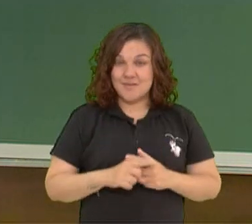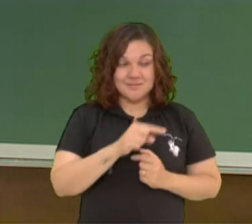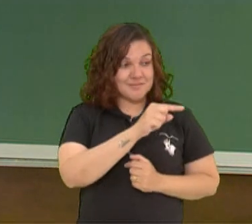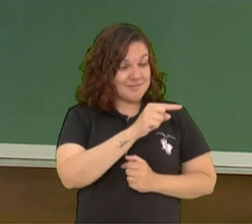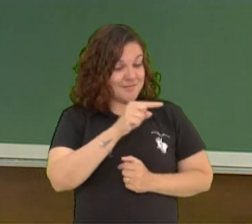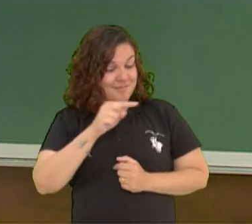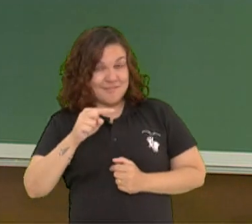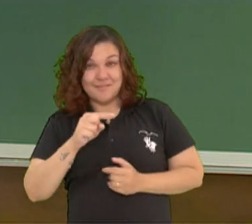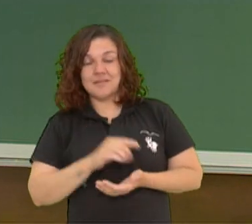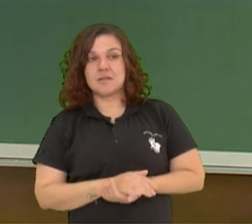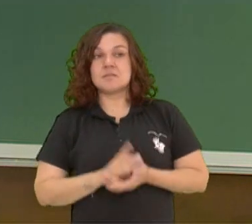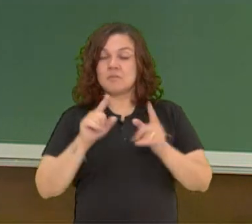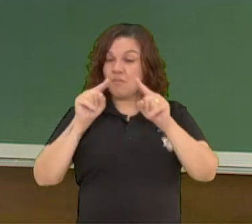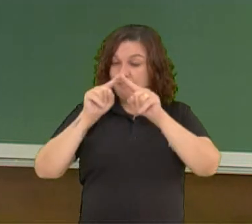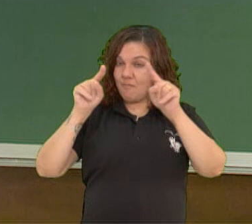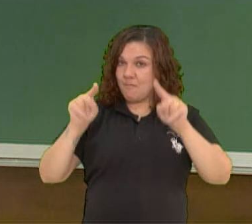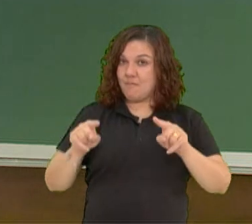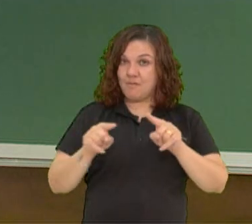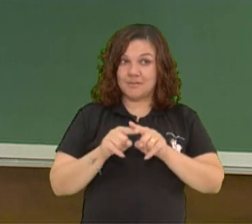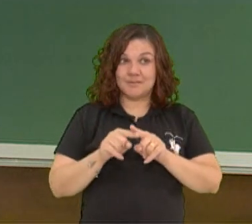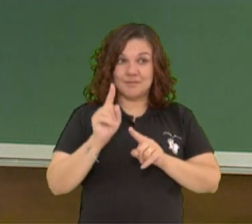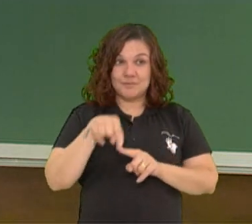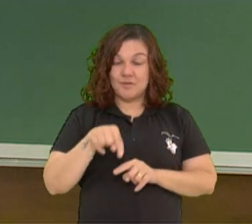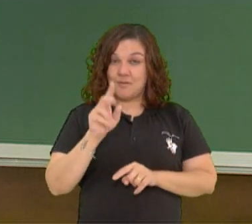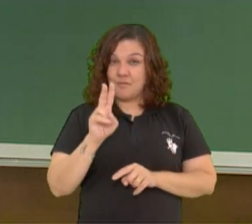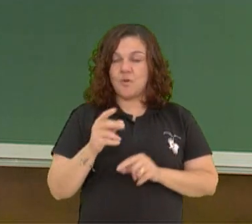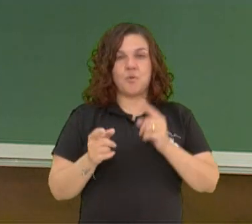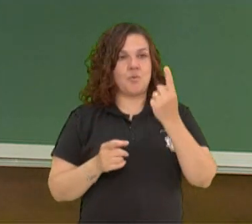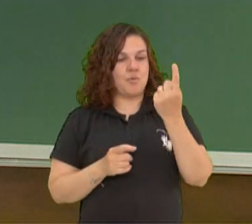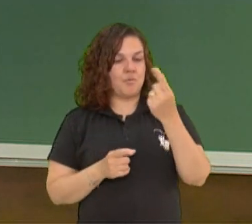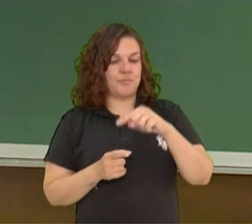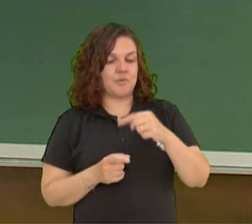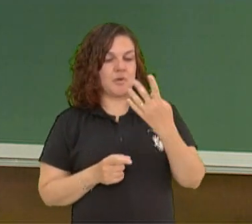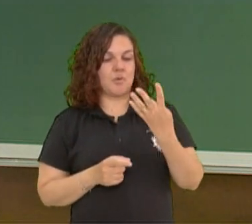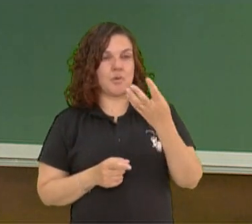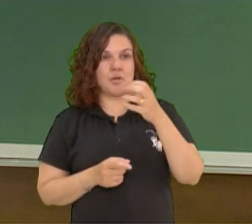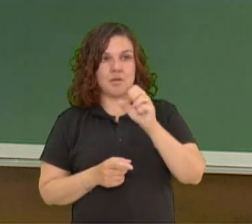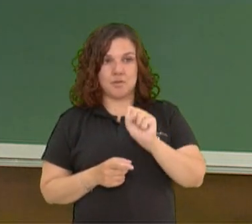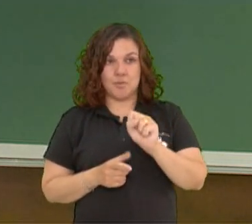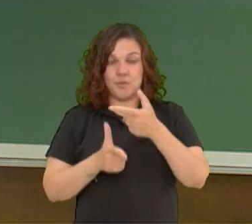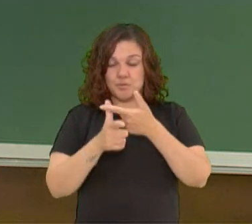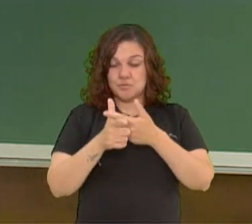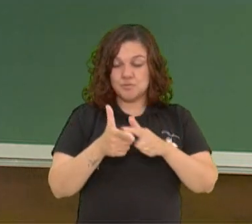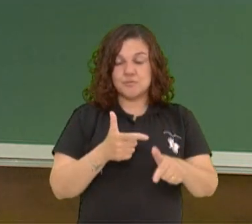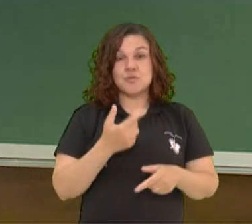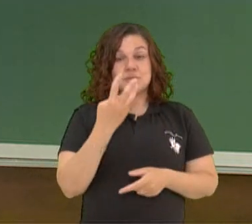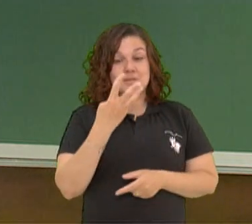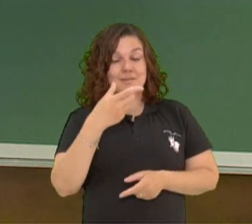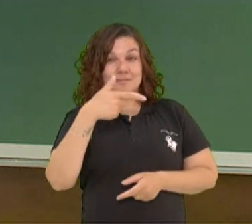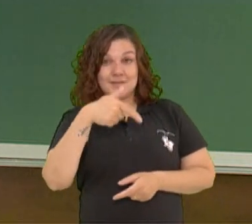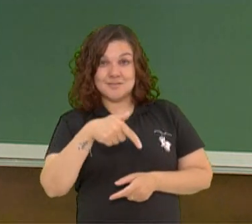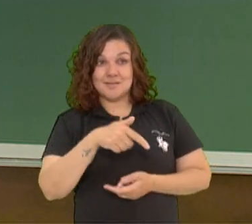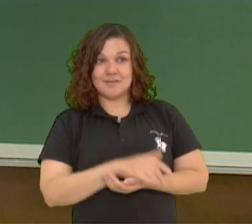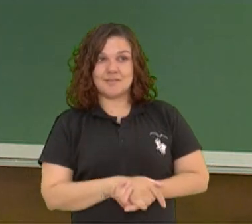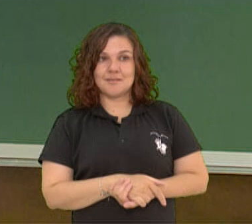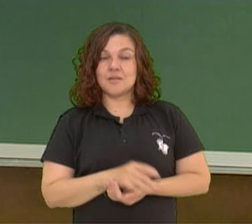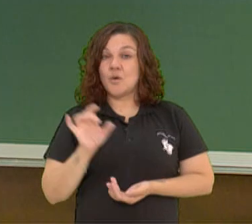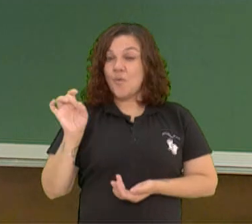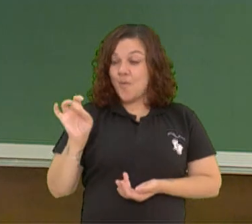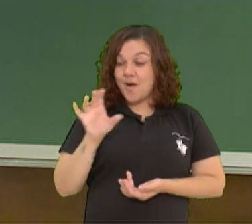Então, como é um quadrado, então eu vou dividir 1,48 dividido por 37. Cada lajota